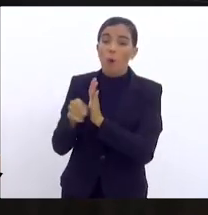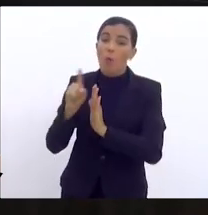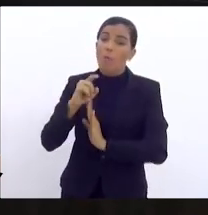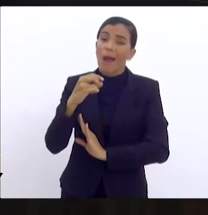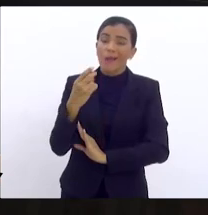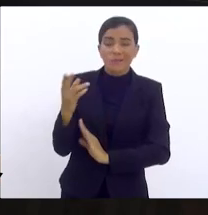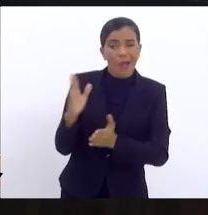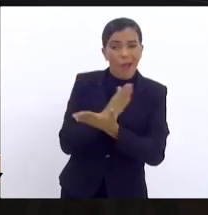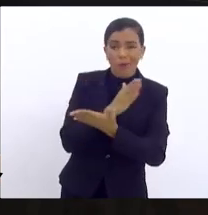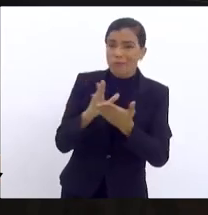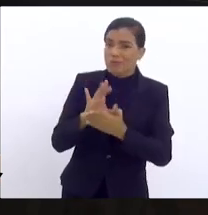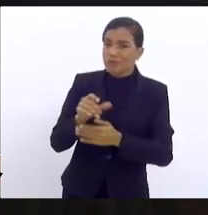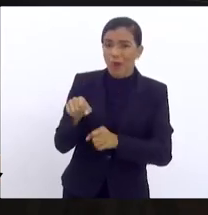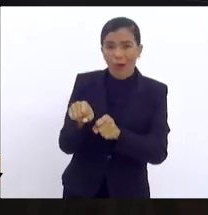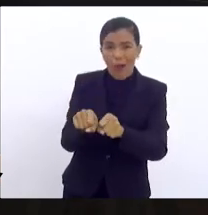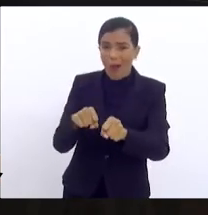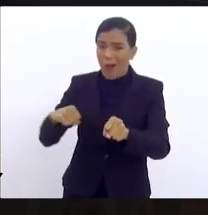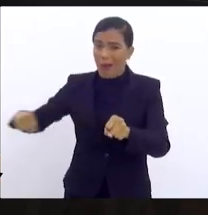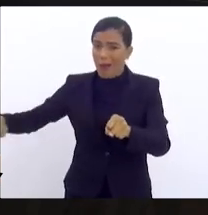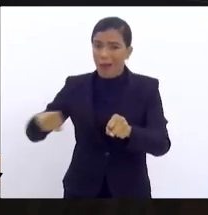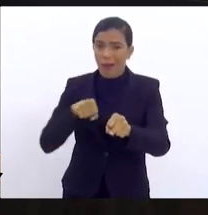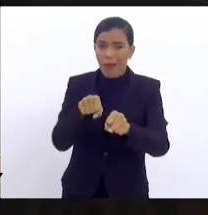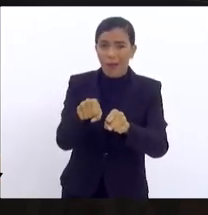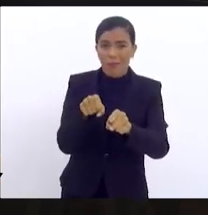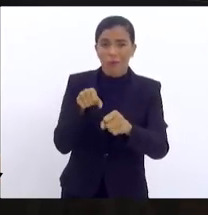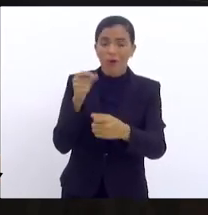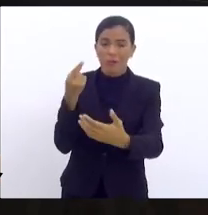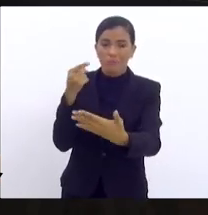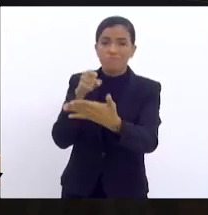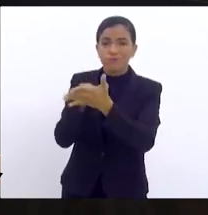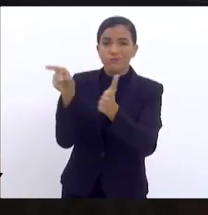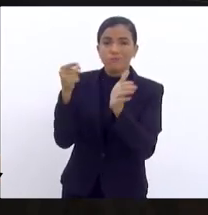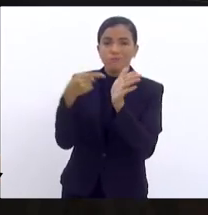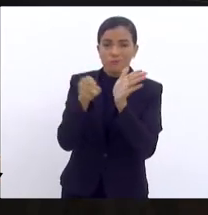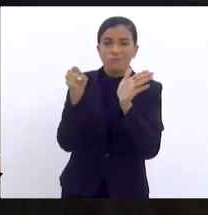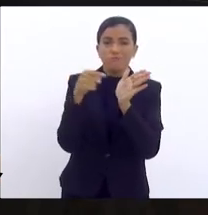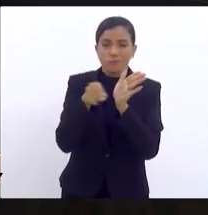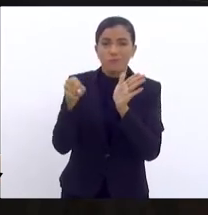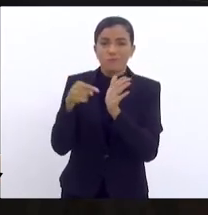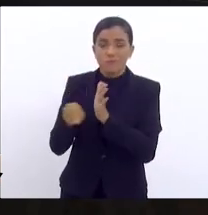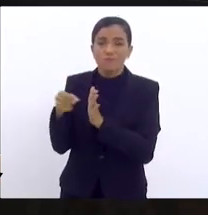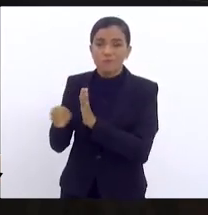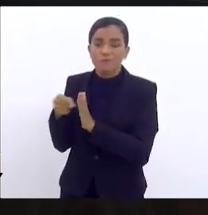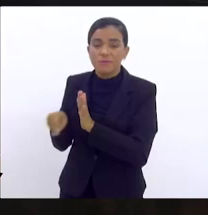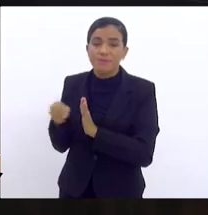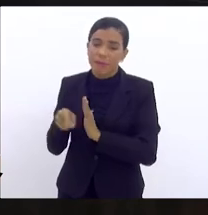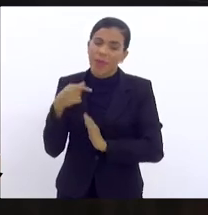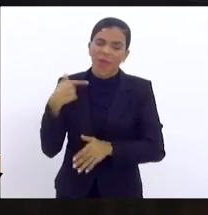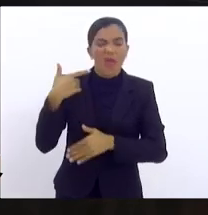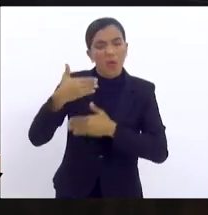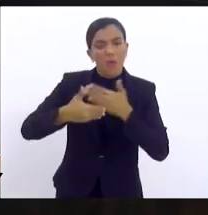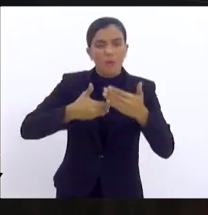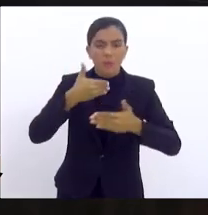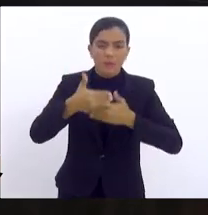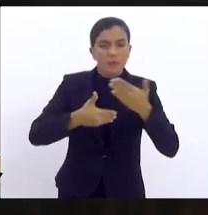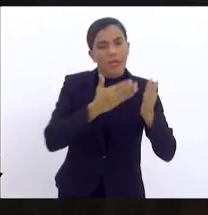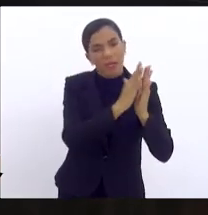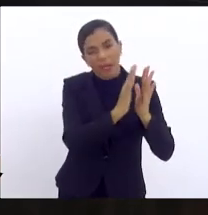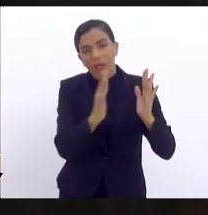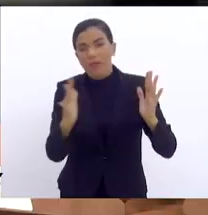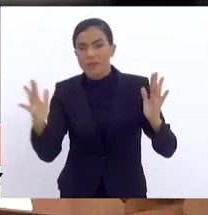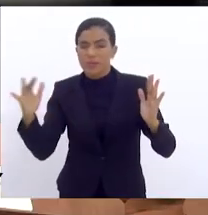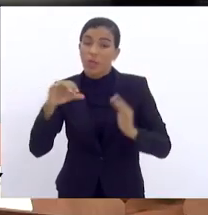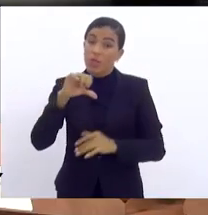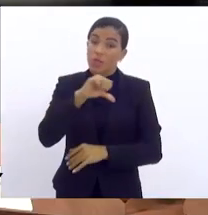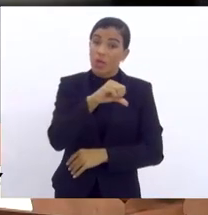mas era só isso aí mas se eu quiser falar fica à vontade que é um processo né foram 900 no